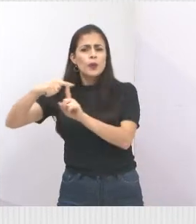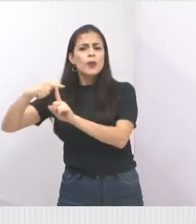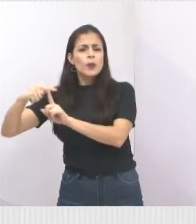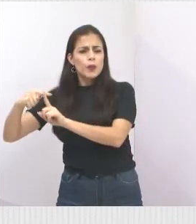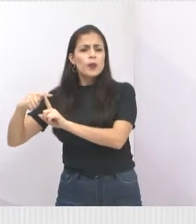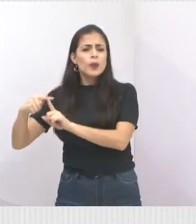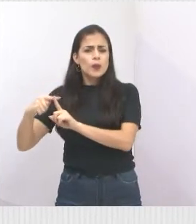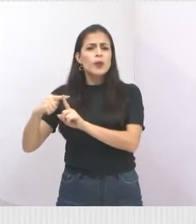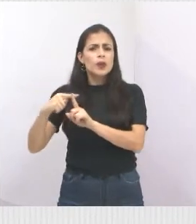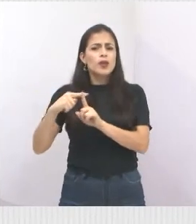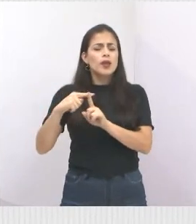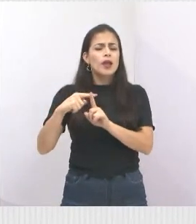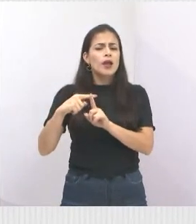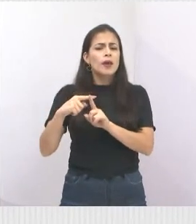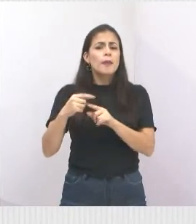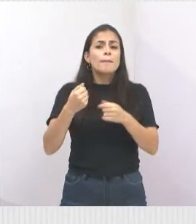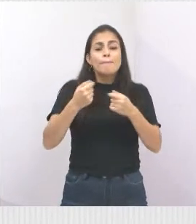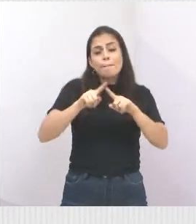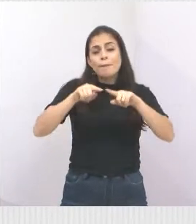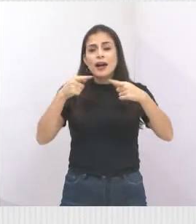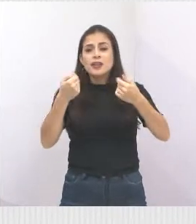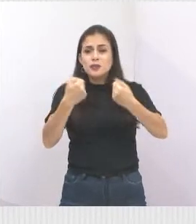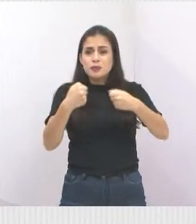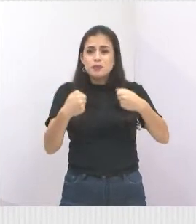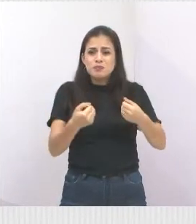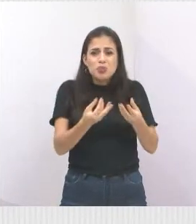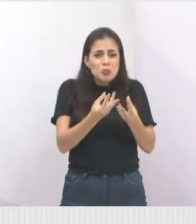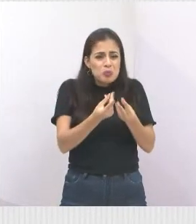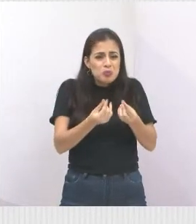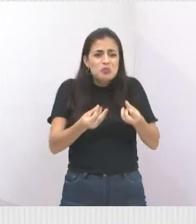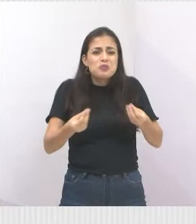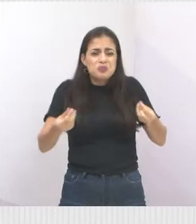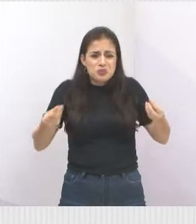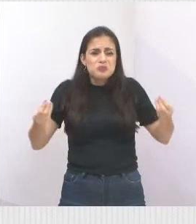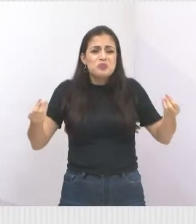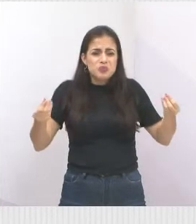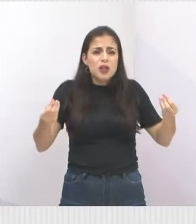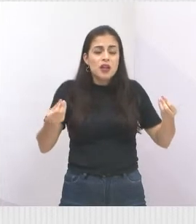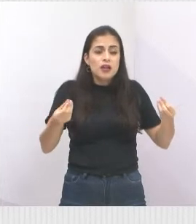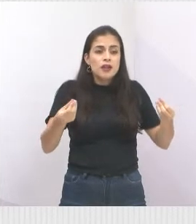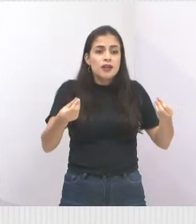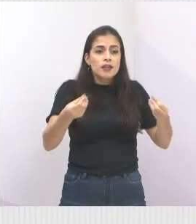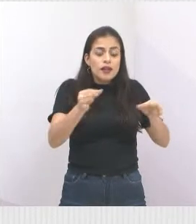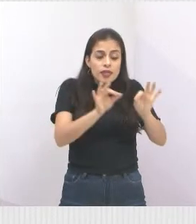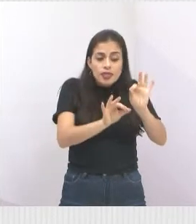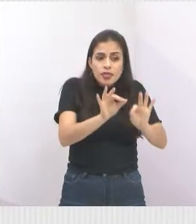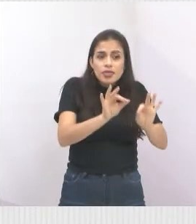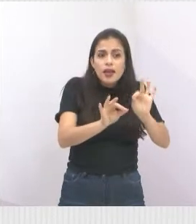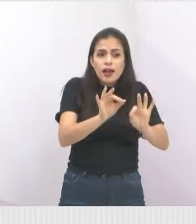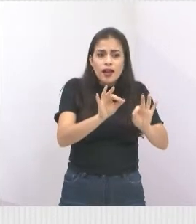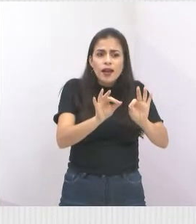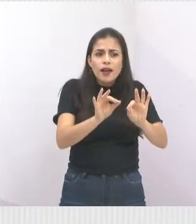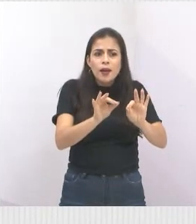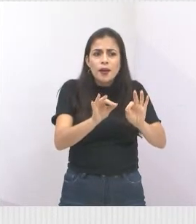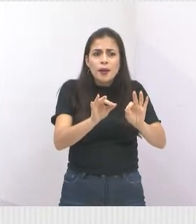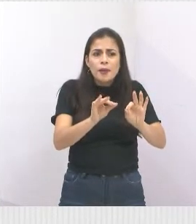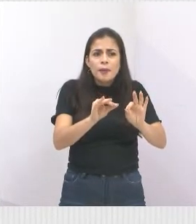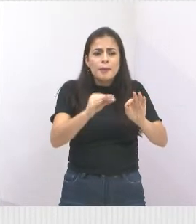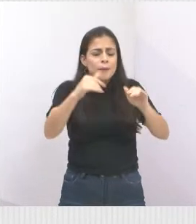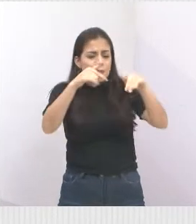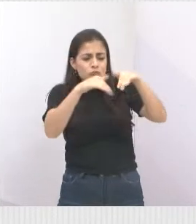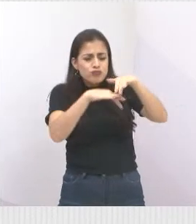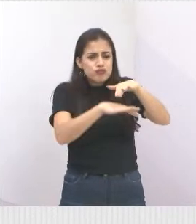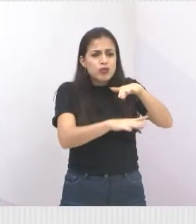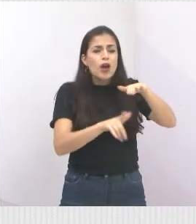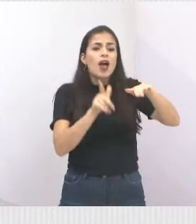da no tratamento adequado para ele para eu para o Neco chorume para que ele não interfiram no lençol freático e lençol